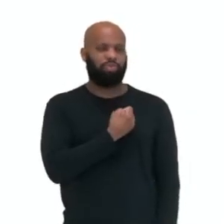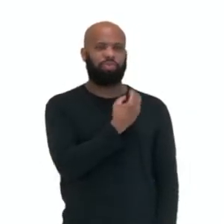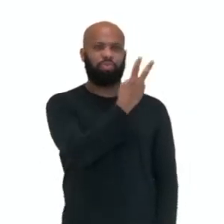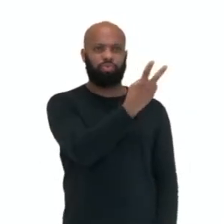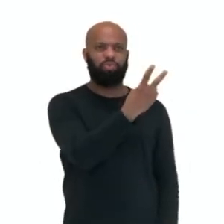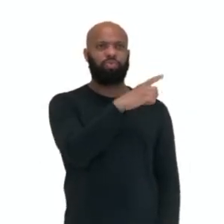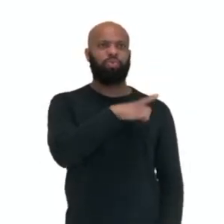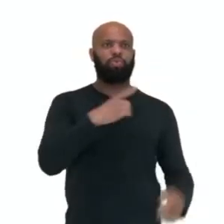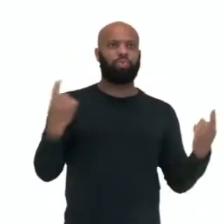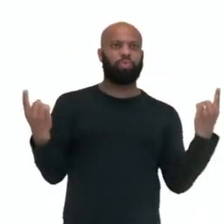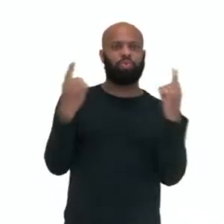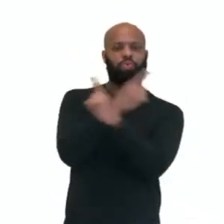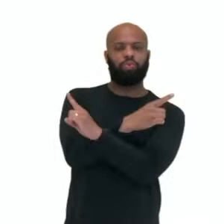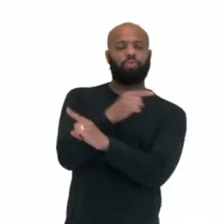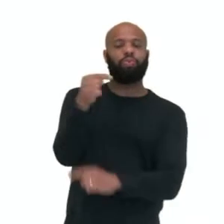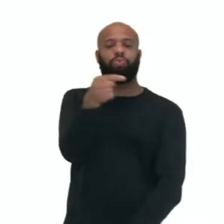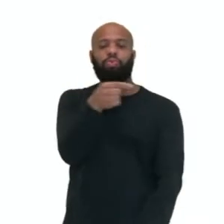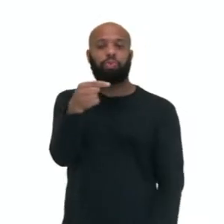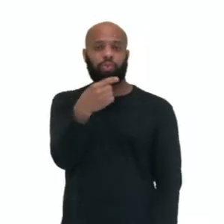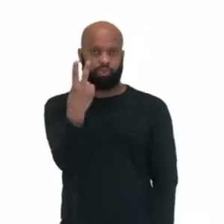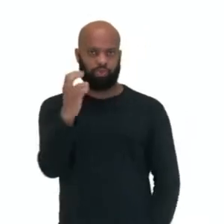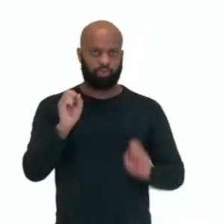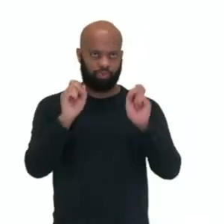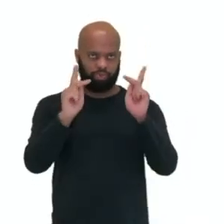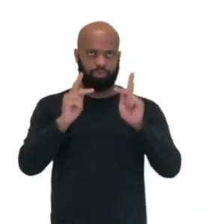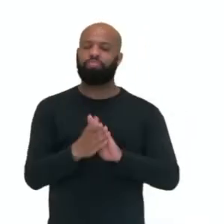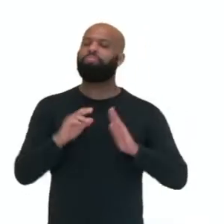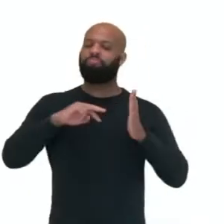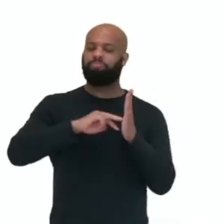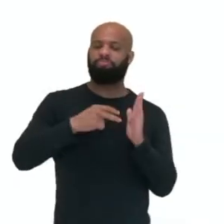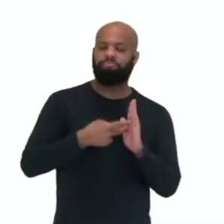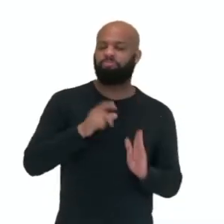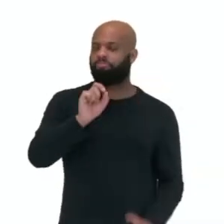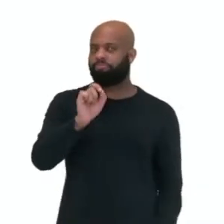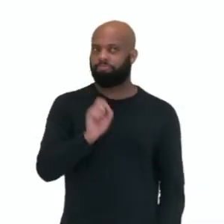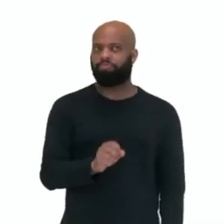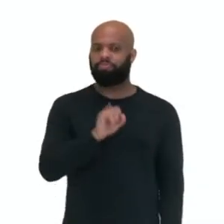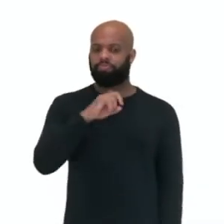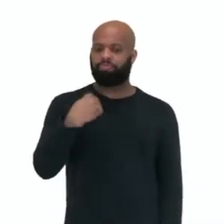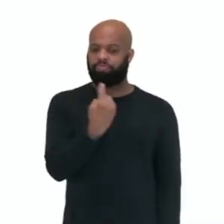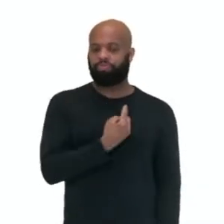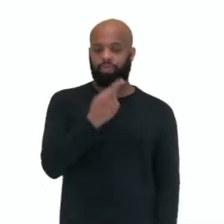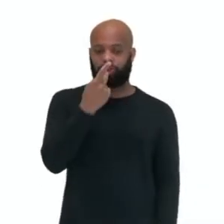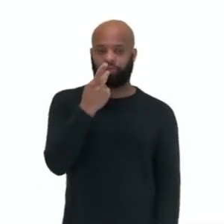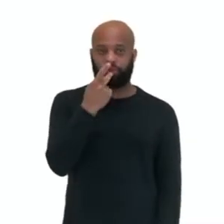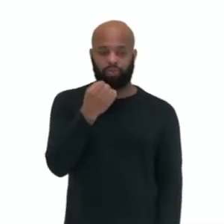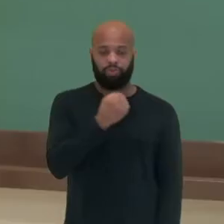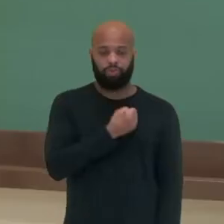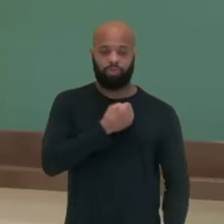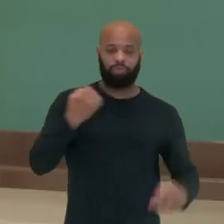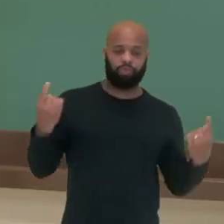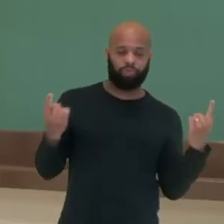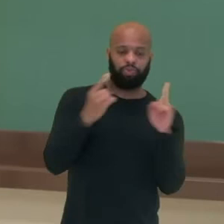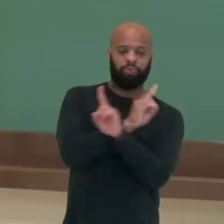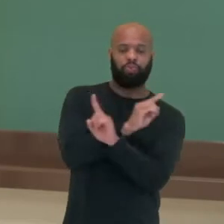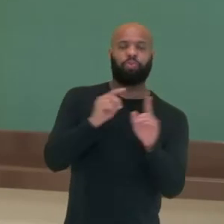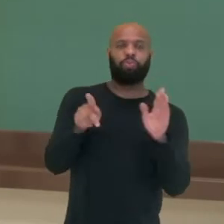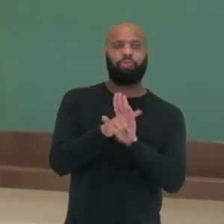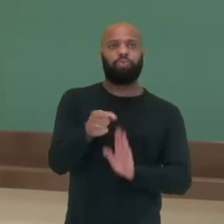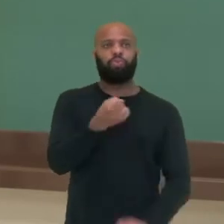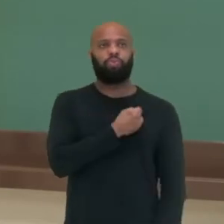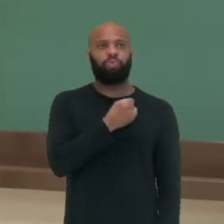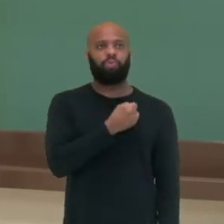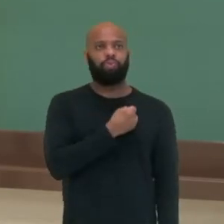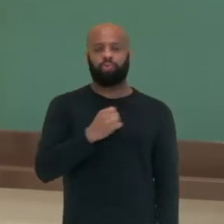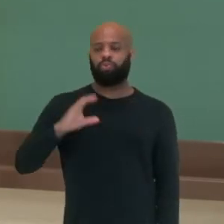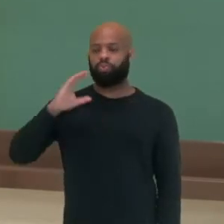o seu oposto sendo menos 2. Ou seja, quando a gente fala oposto de um número complexo, vai mudar